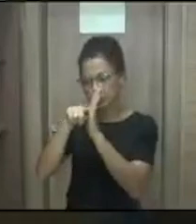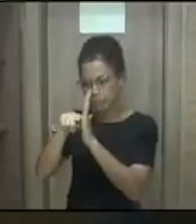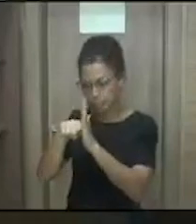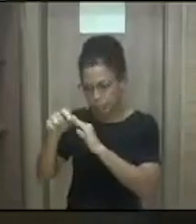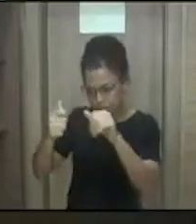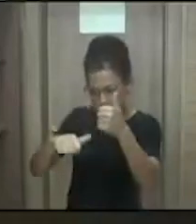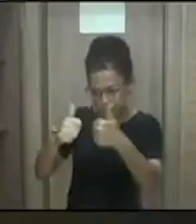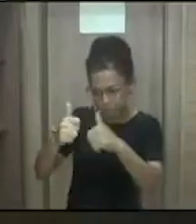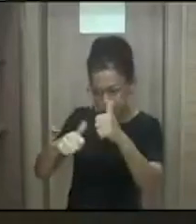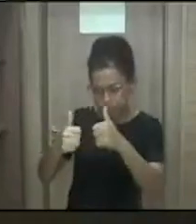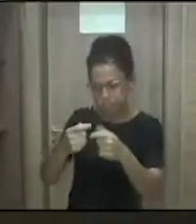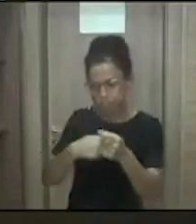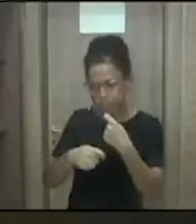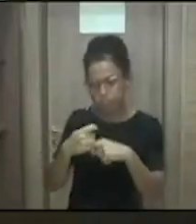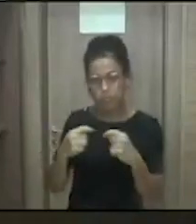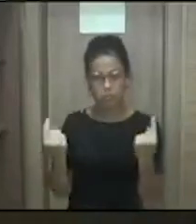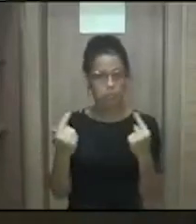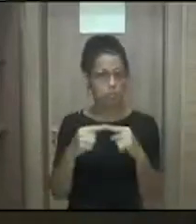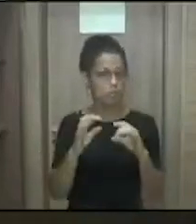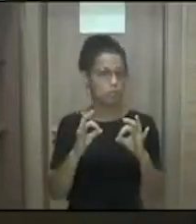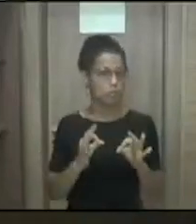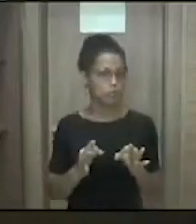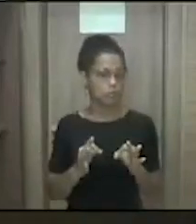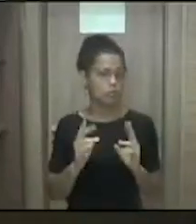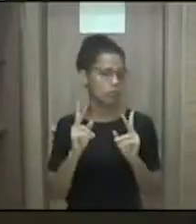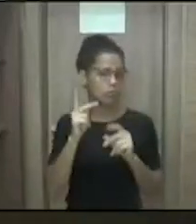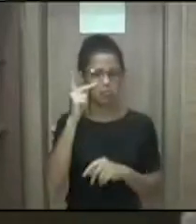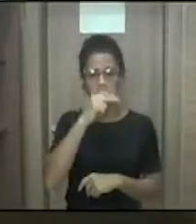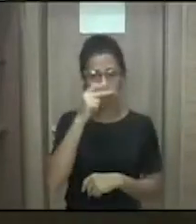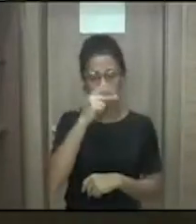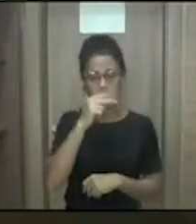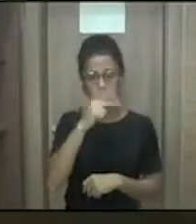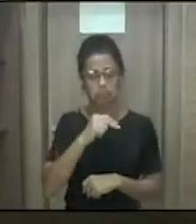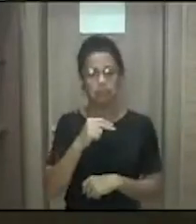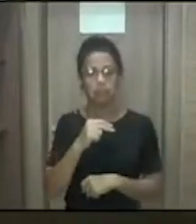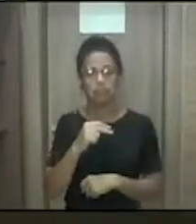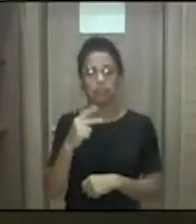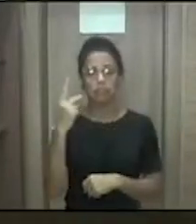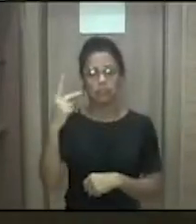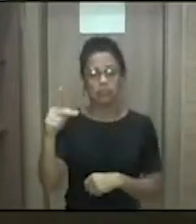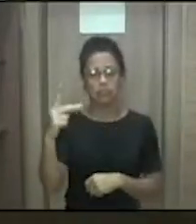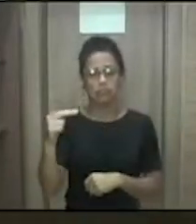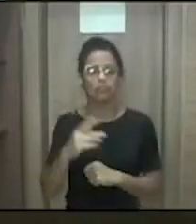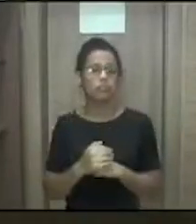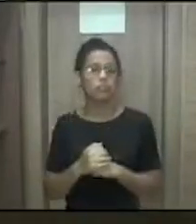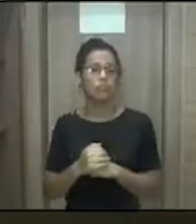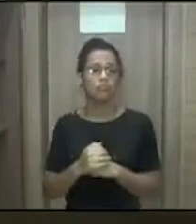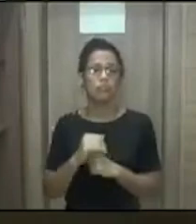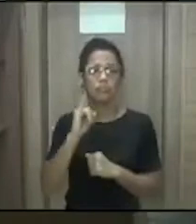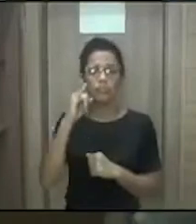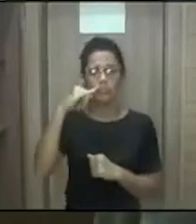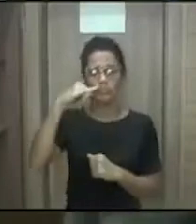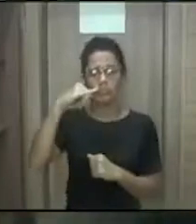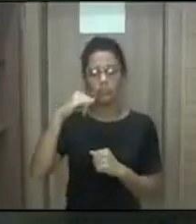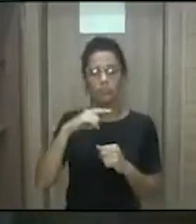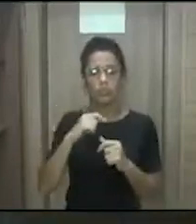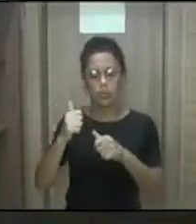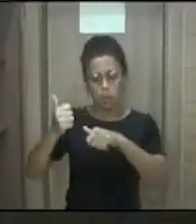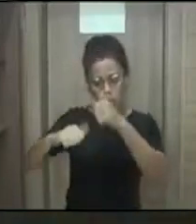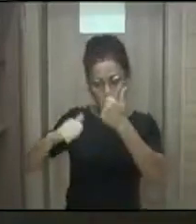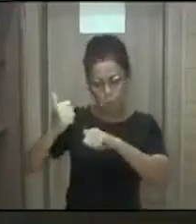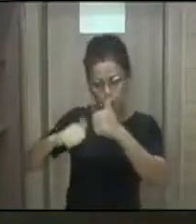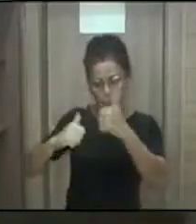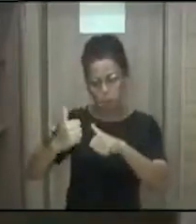avaliação econômica foram os mesmos em alguns aspectos da análise de implantação, né? Eu acho que essas